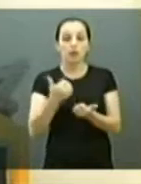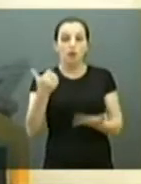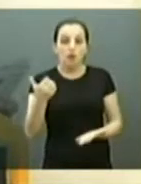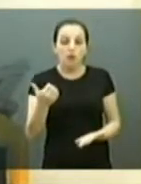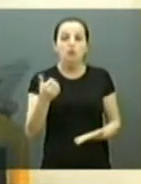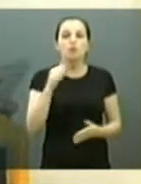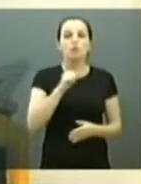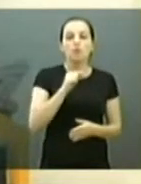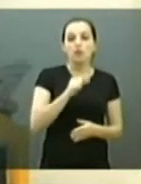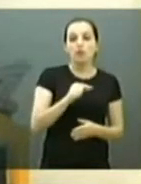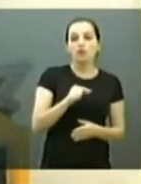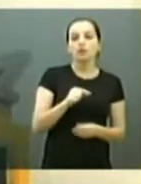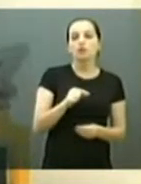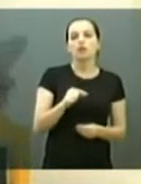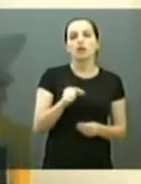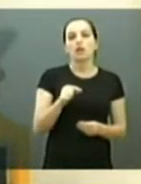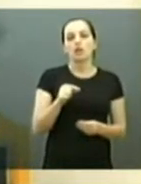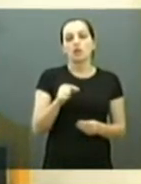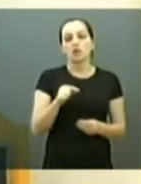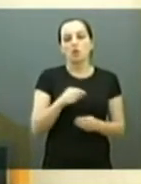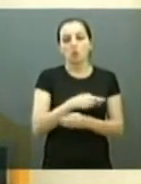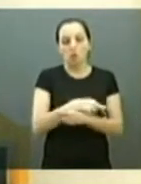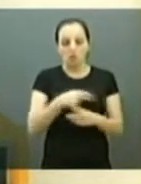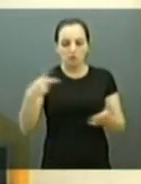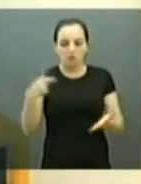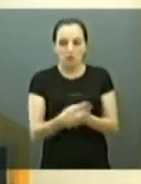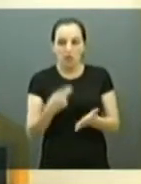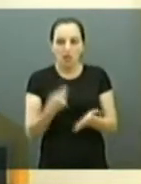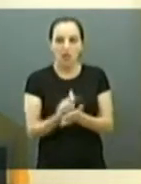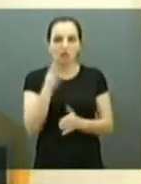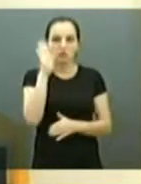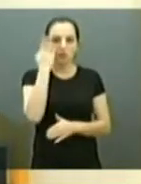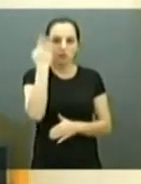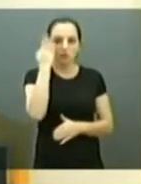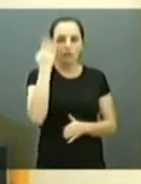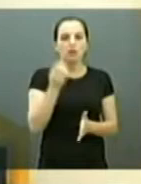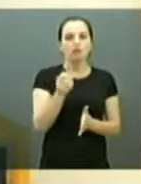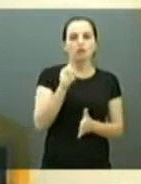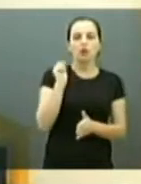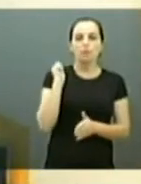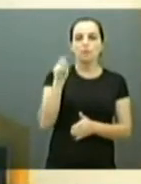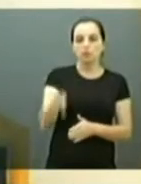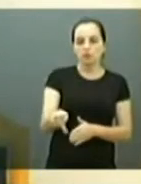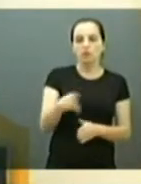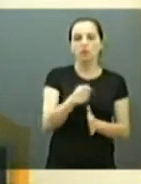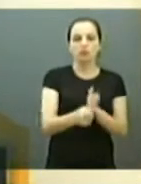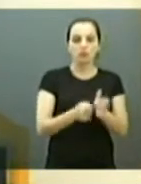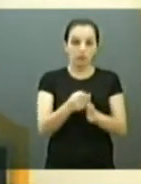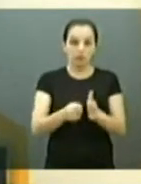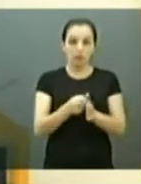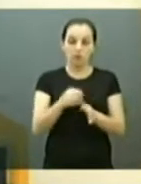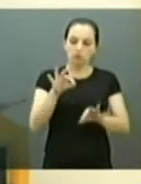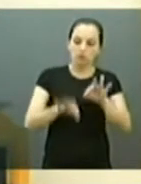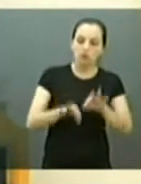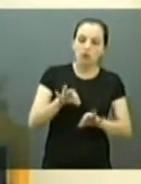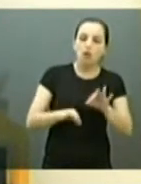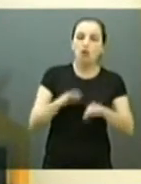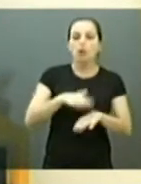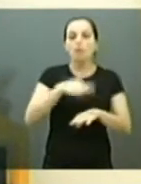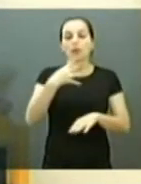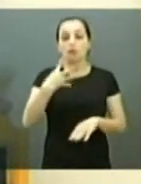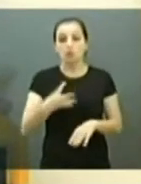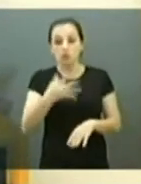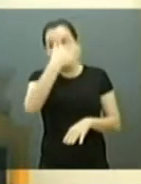de fraude em aposentadoria em Araraquara. Segundo a Justiça, quando há mais que 4